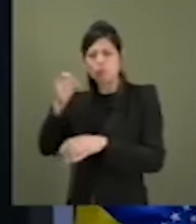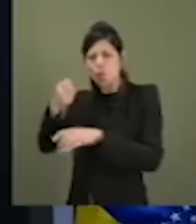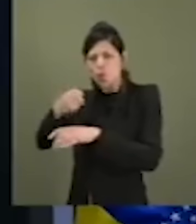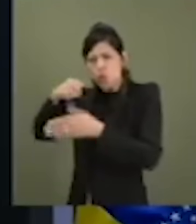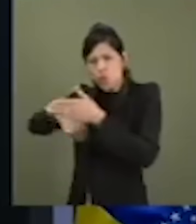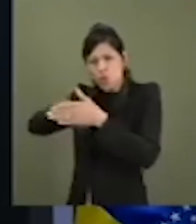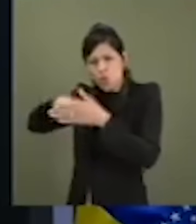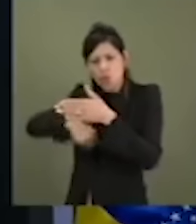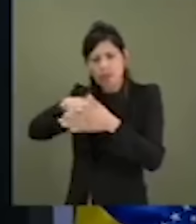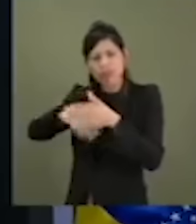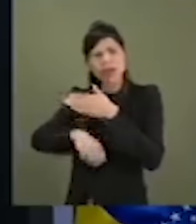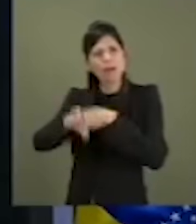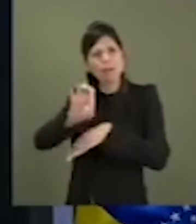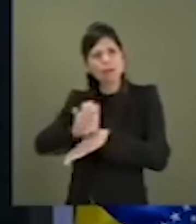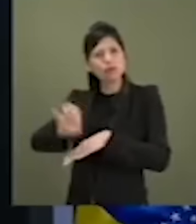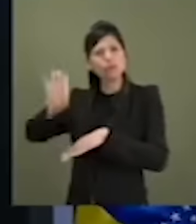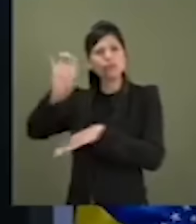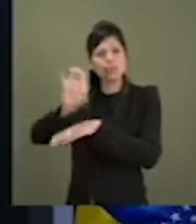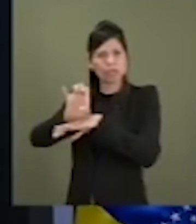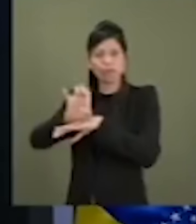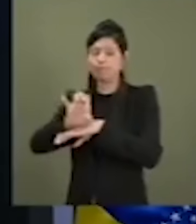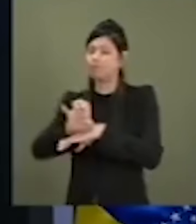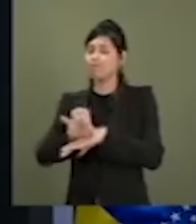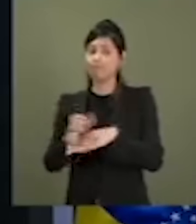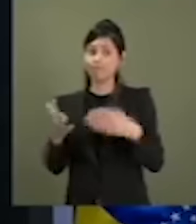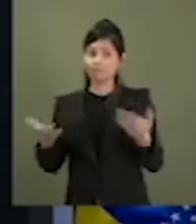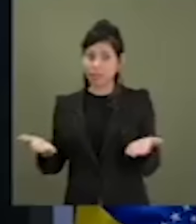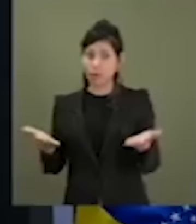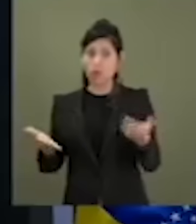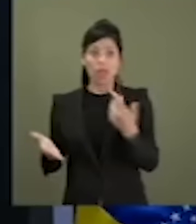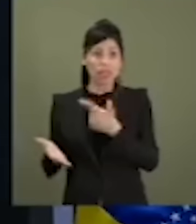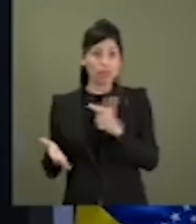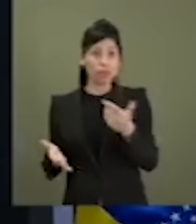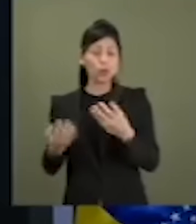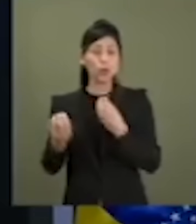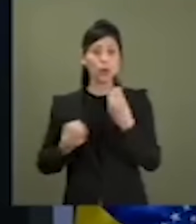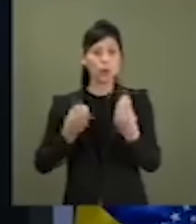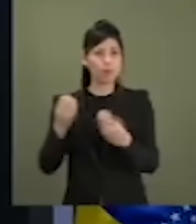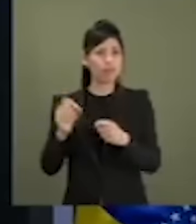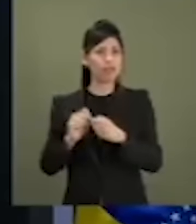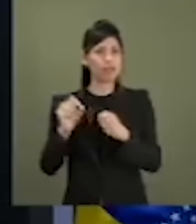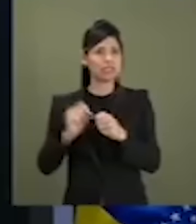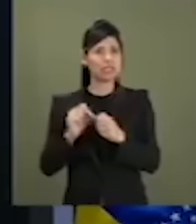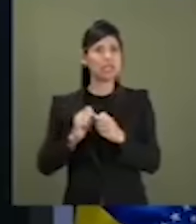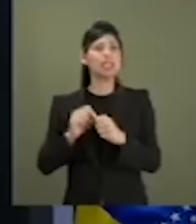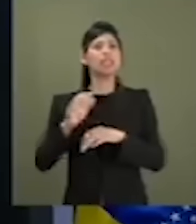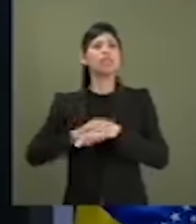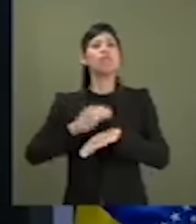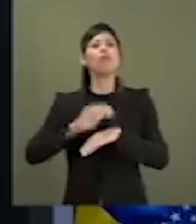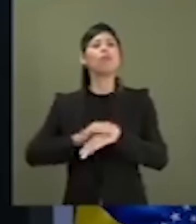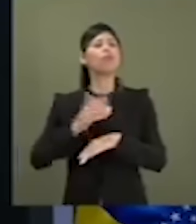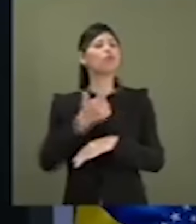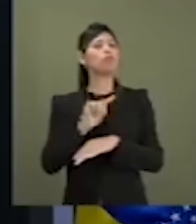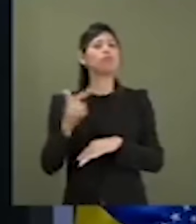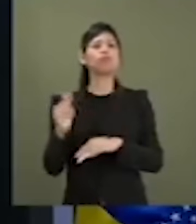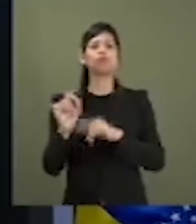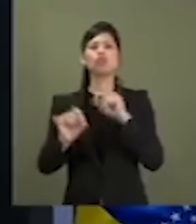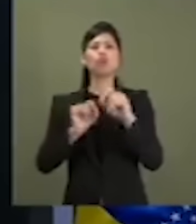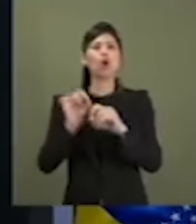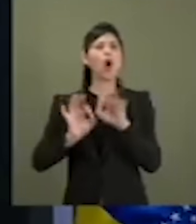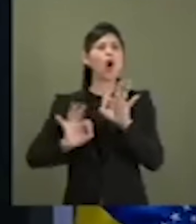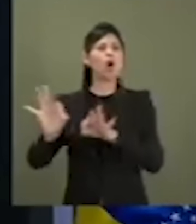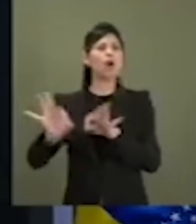tínhamos nenhuma força militar operando naquele momento e nós não tínhamos nenhuma organização da